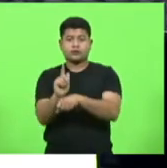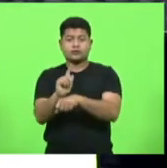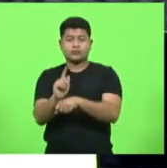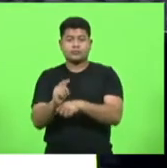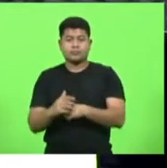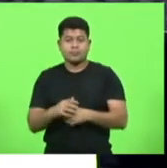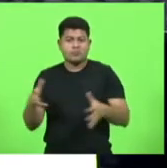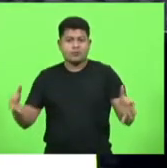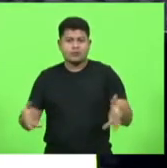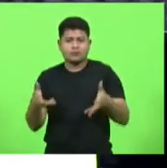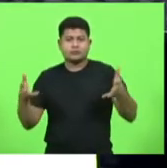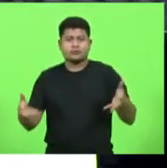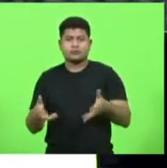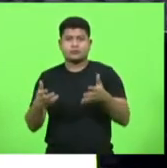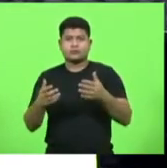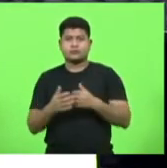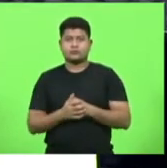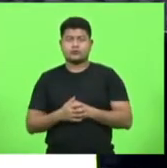estimulando jovens do Brasil.